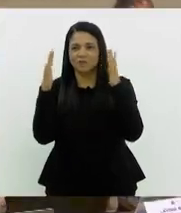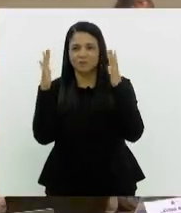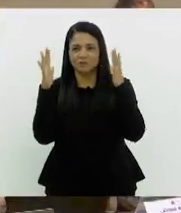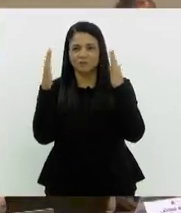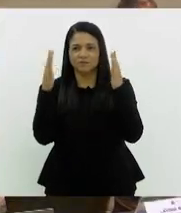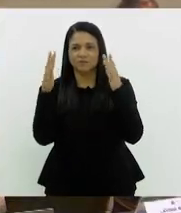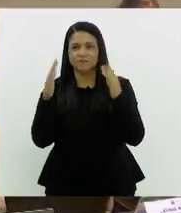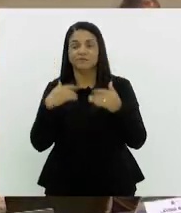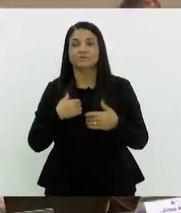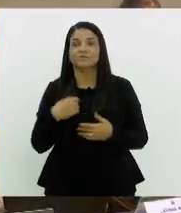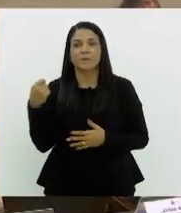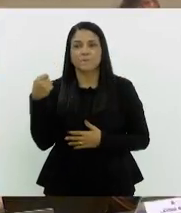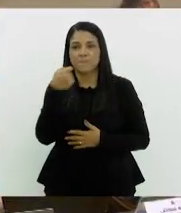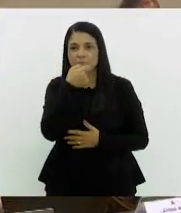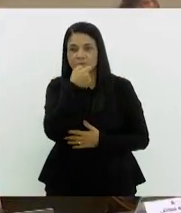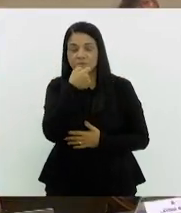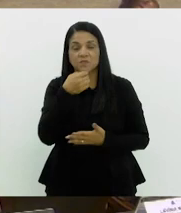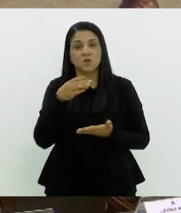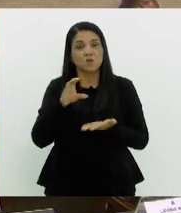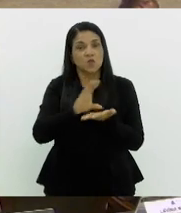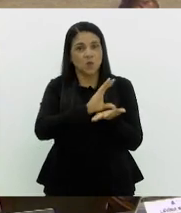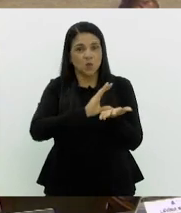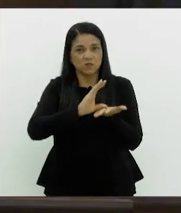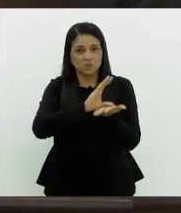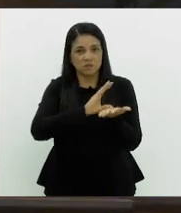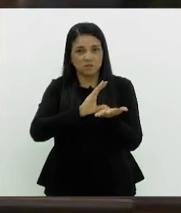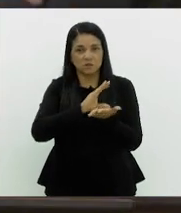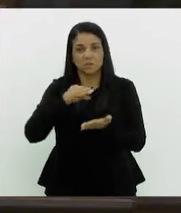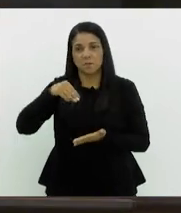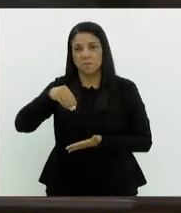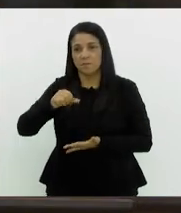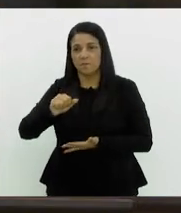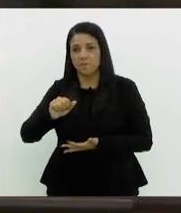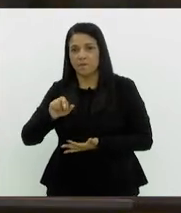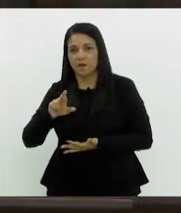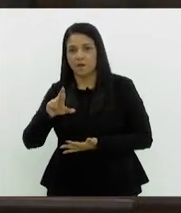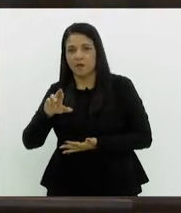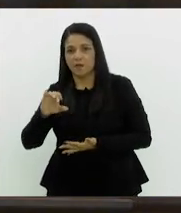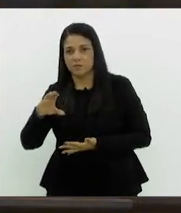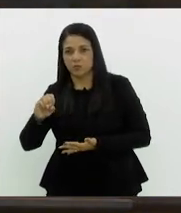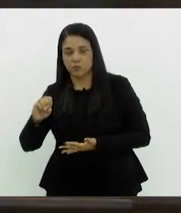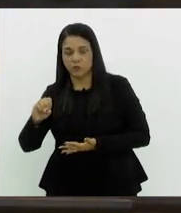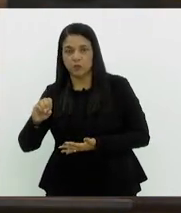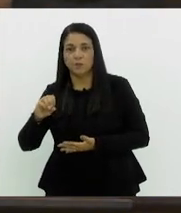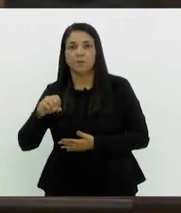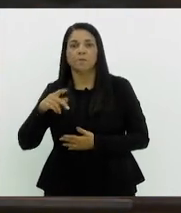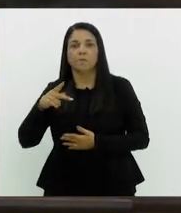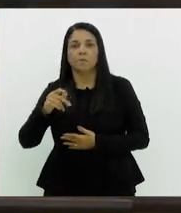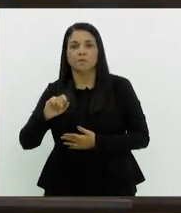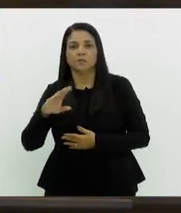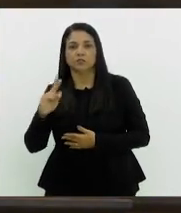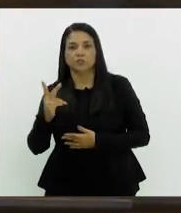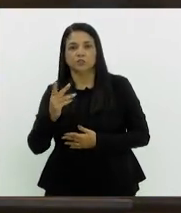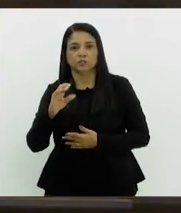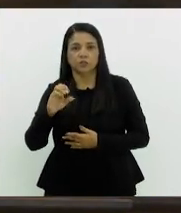Passa a palavra ao conselheiro Márcio Pacheco, vice-presidente do Tribunal de Contas do Estado do Rio de